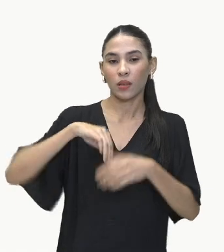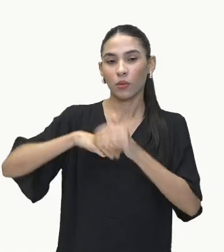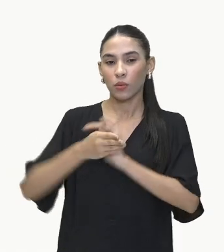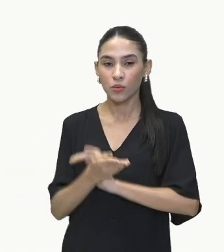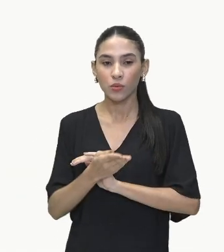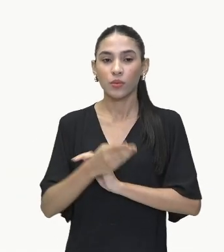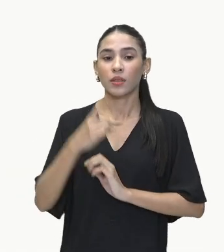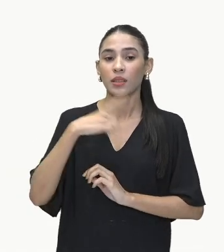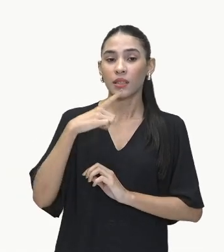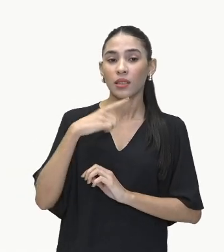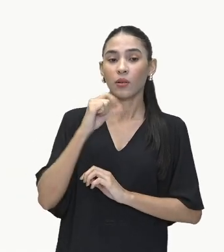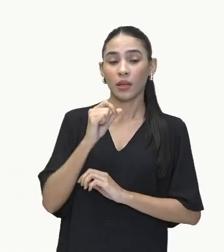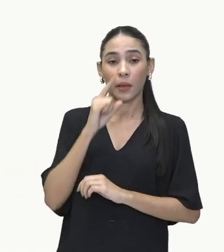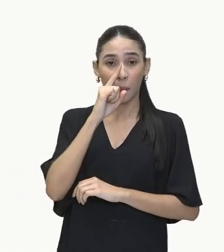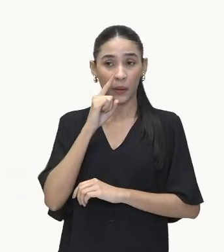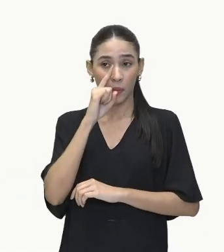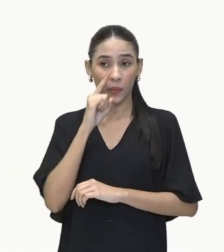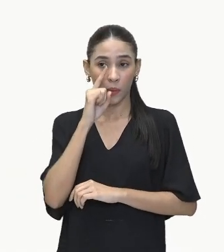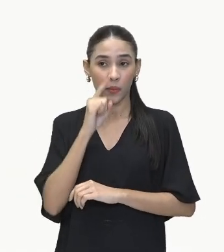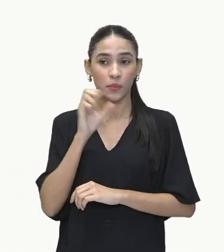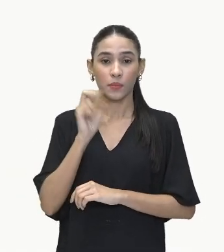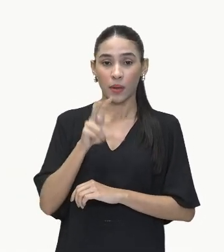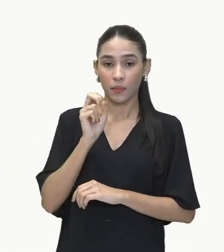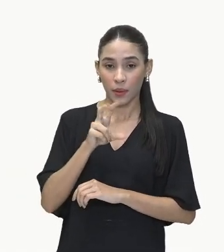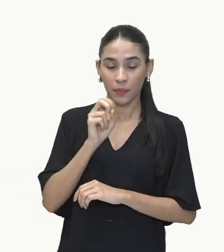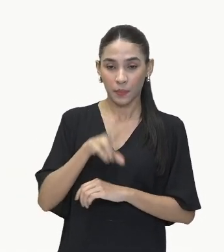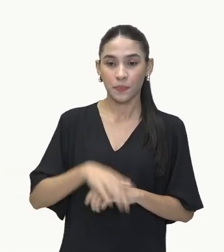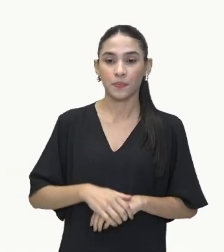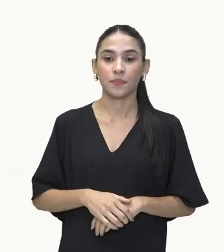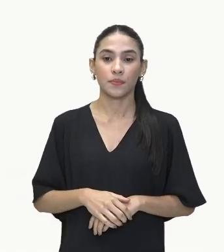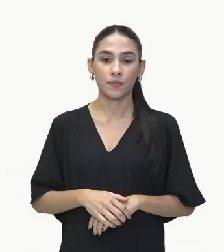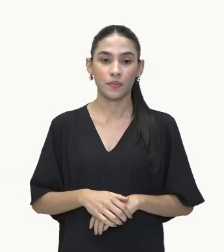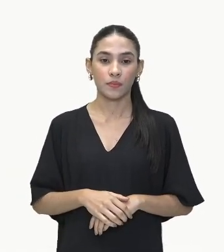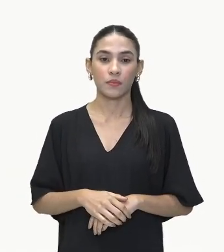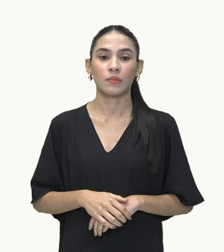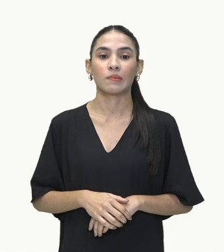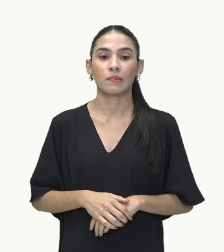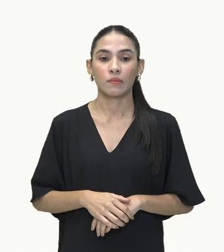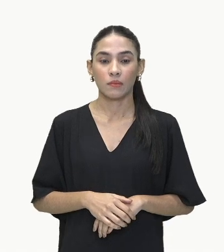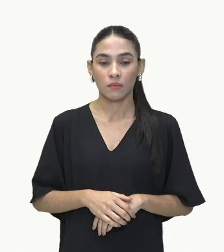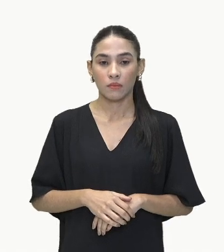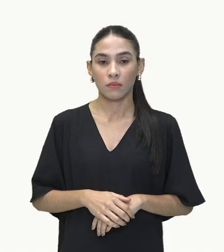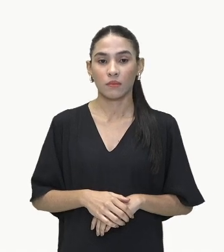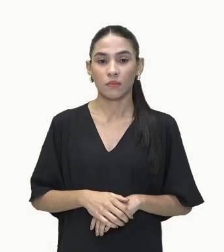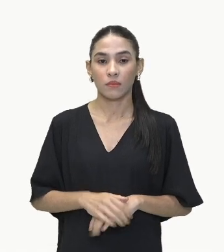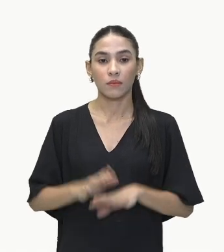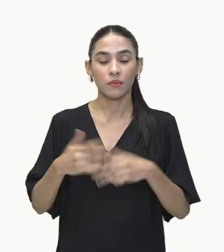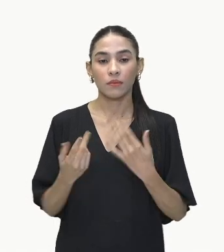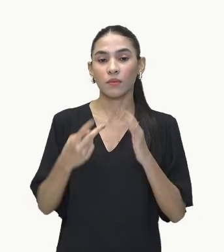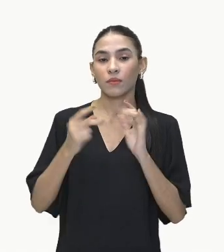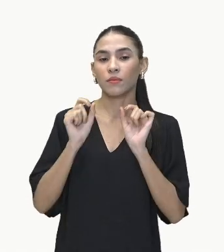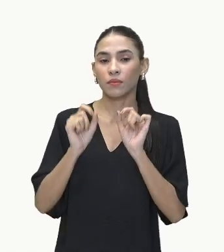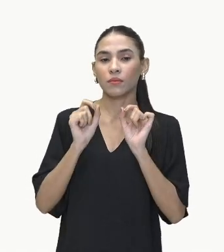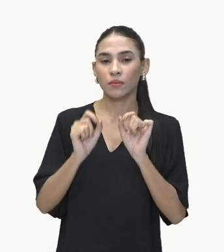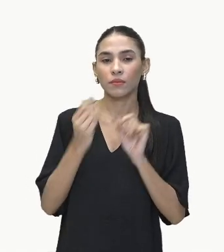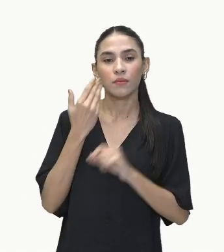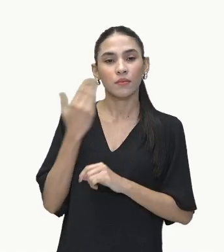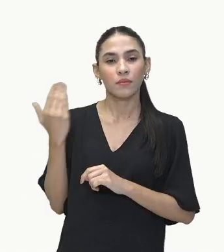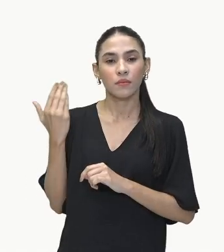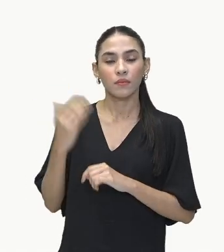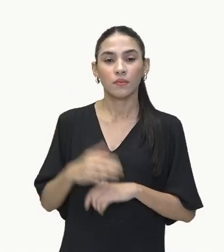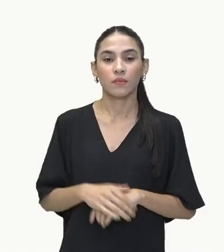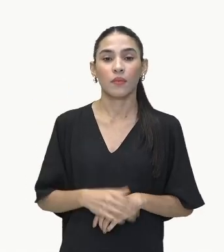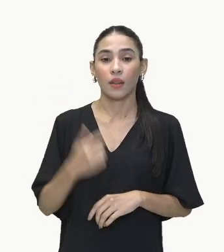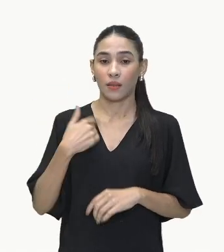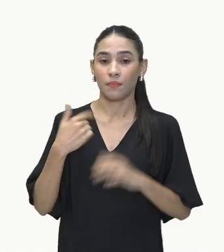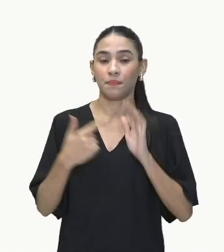ser tóxicos, certo? Então, o que são os hidrocarbonetos? E eu trouxe aqui